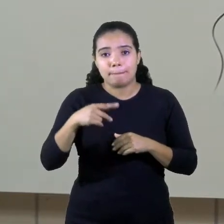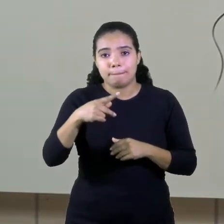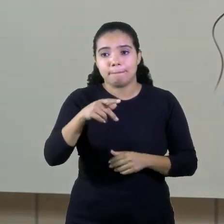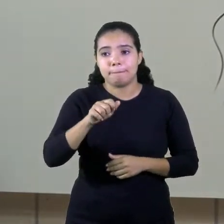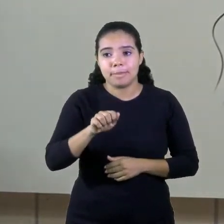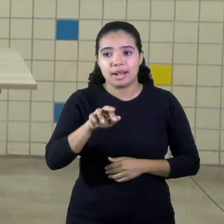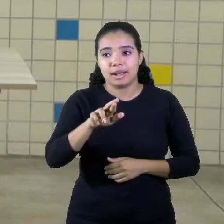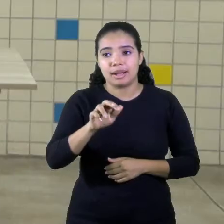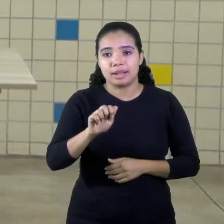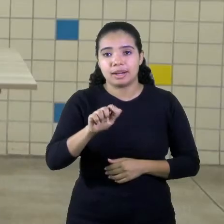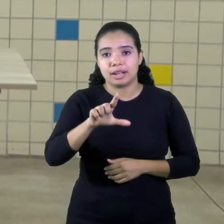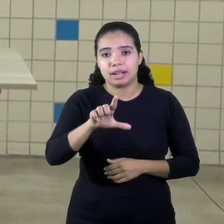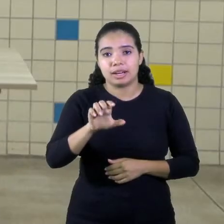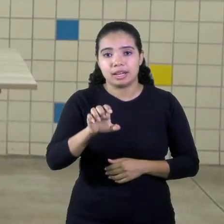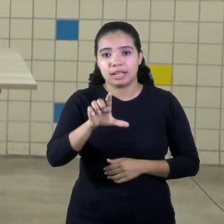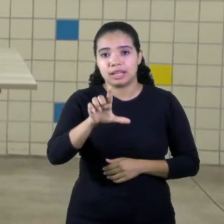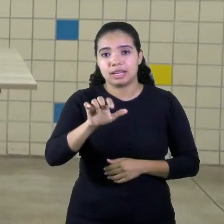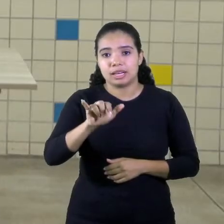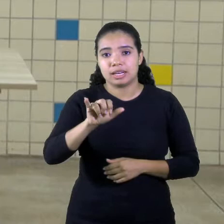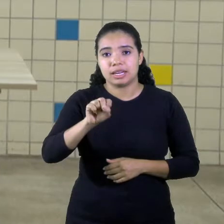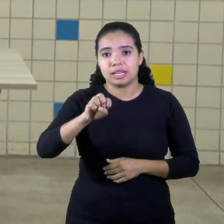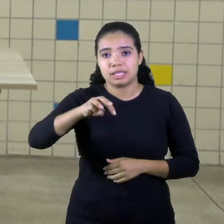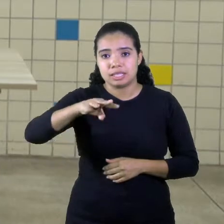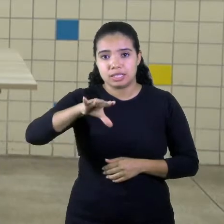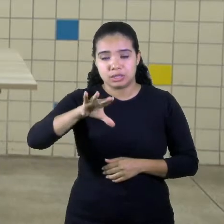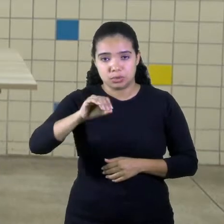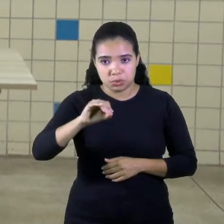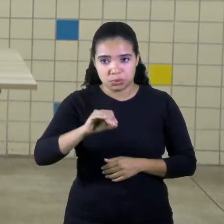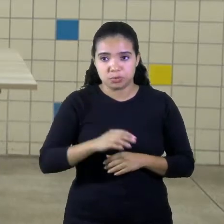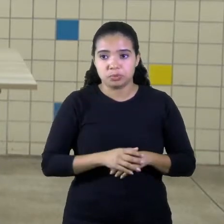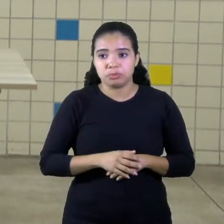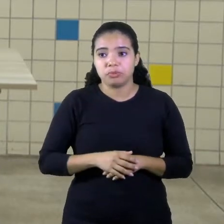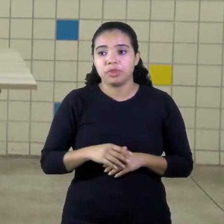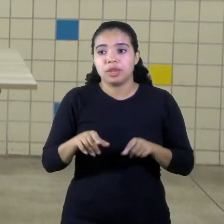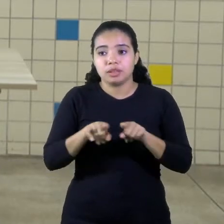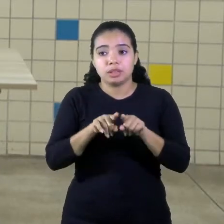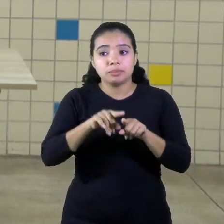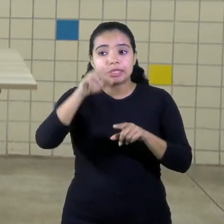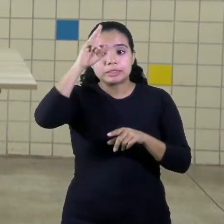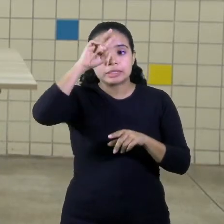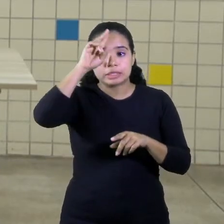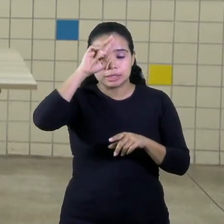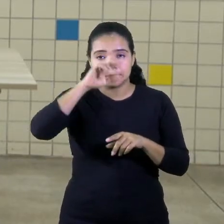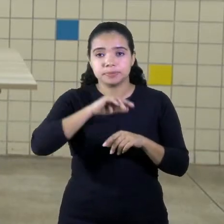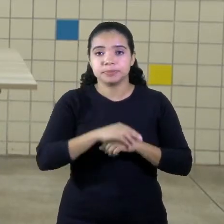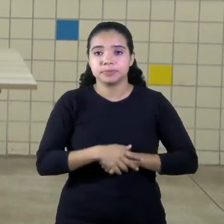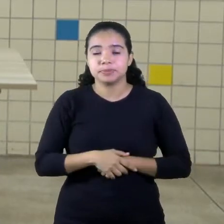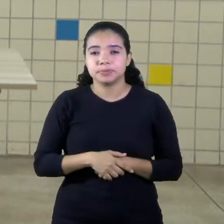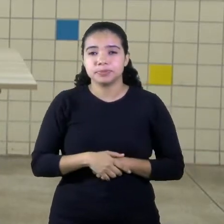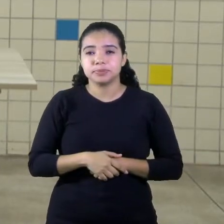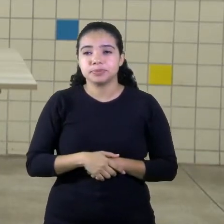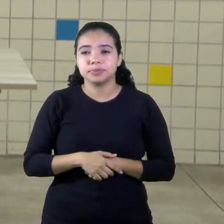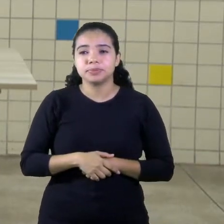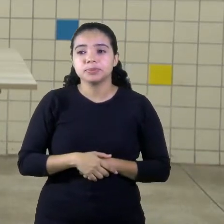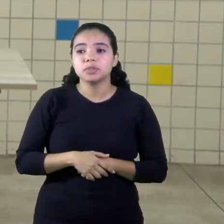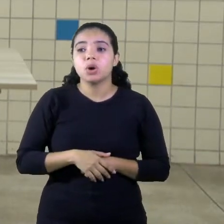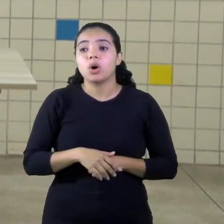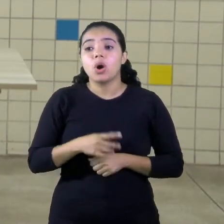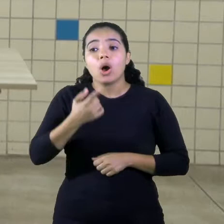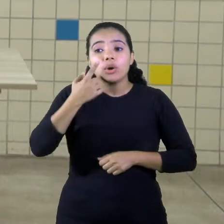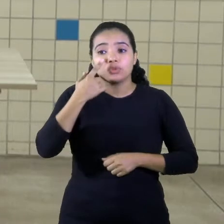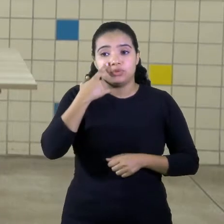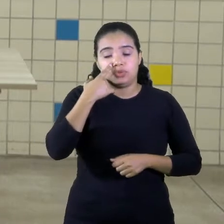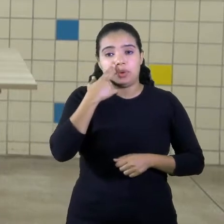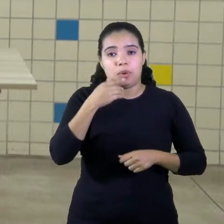bem? Bom, nós temos ainda a necessidade de rememorar retas transversais. Eu copiei essas